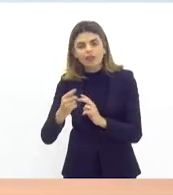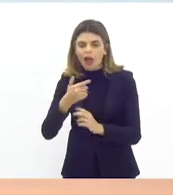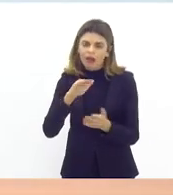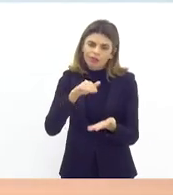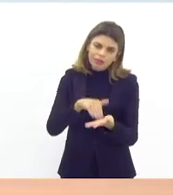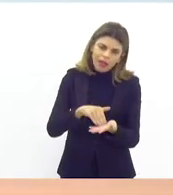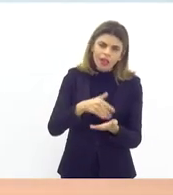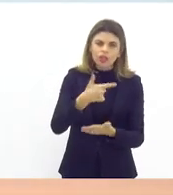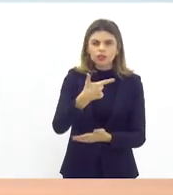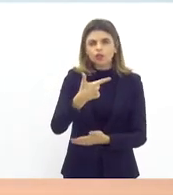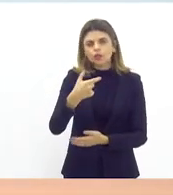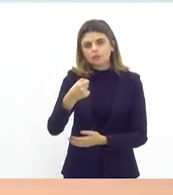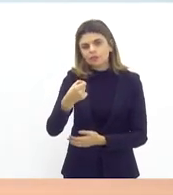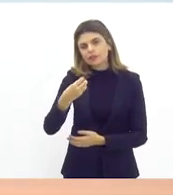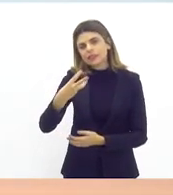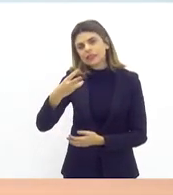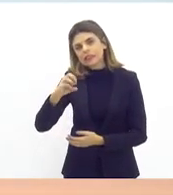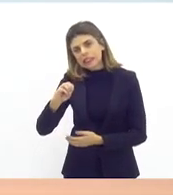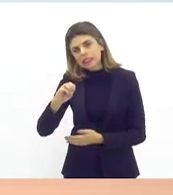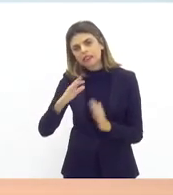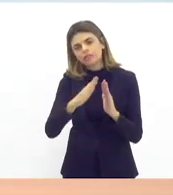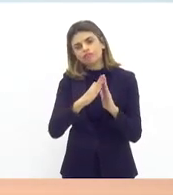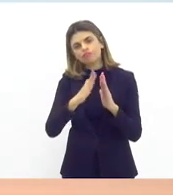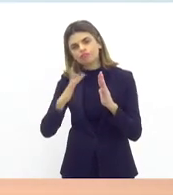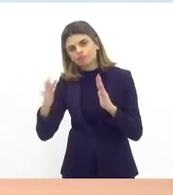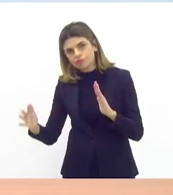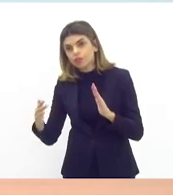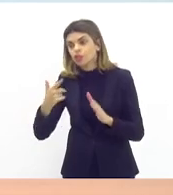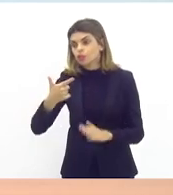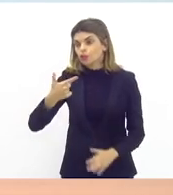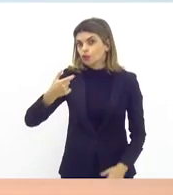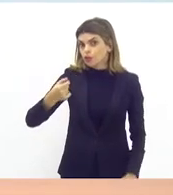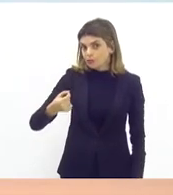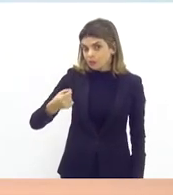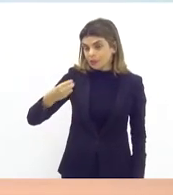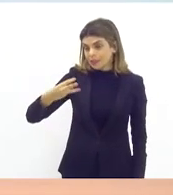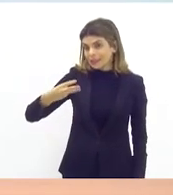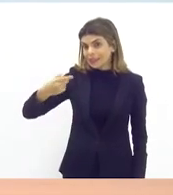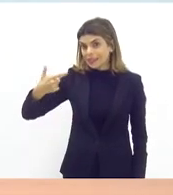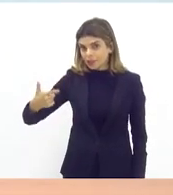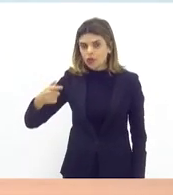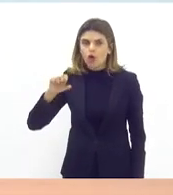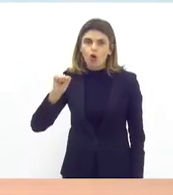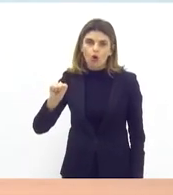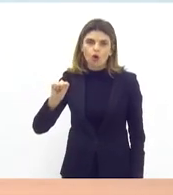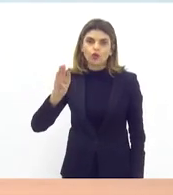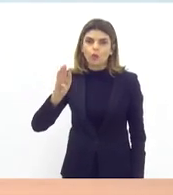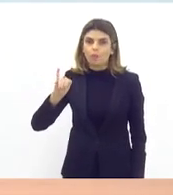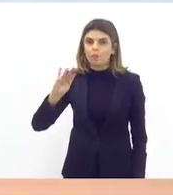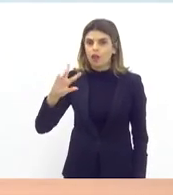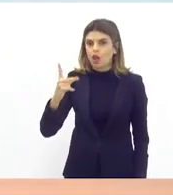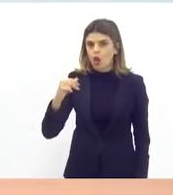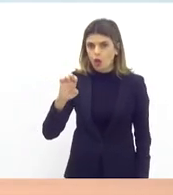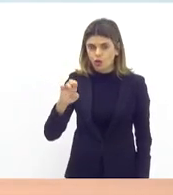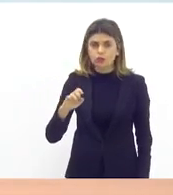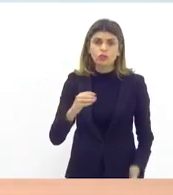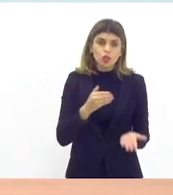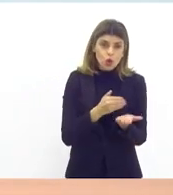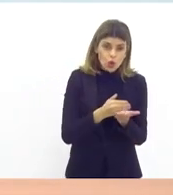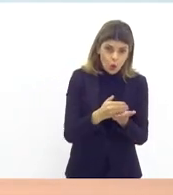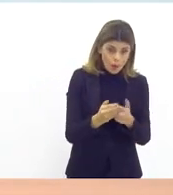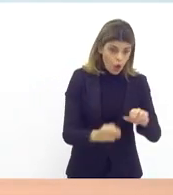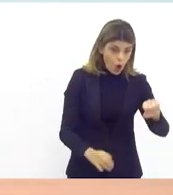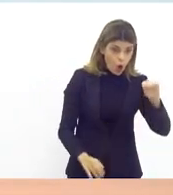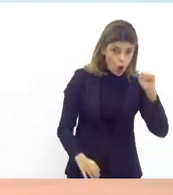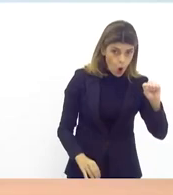2030 até 2032, chegando em R$ 8 bilhões em 2032. O recurso para o Fundo de Desenvolvimento Regional, ele começa em